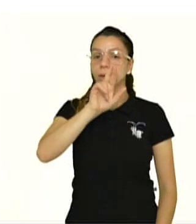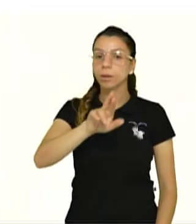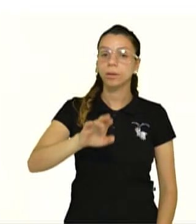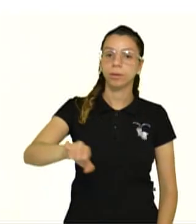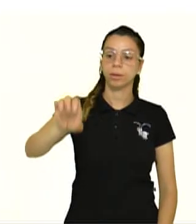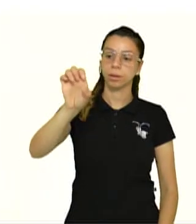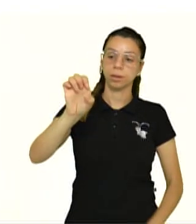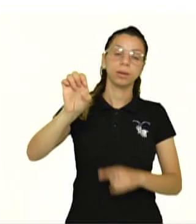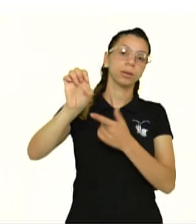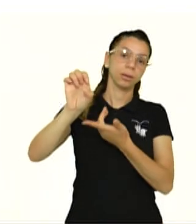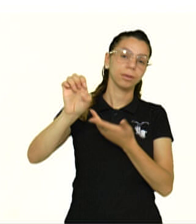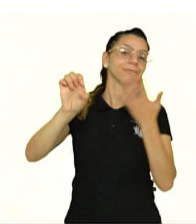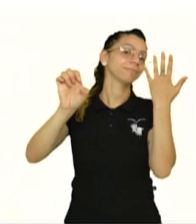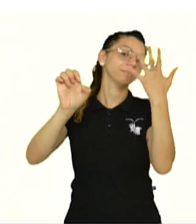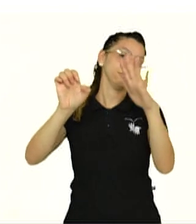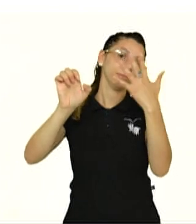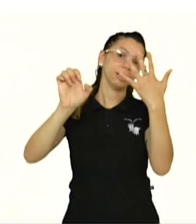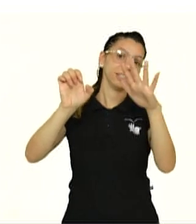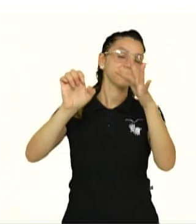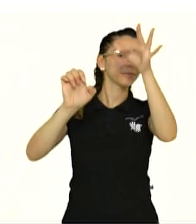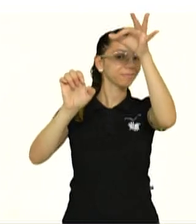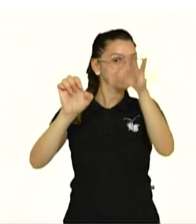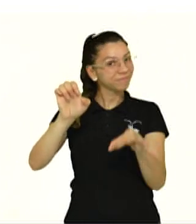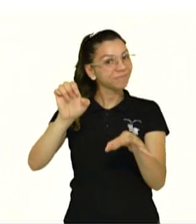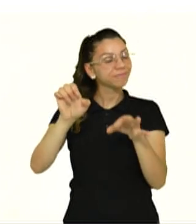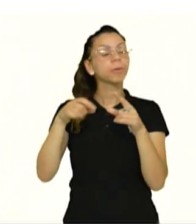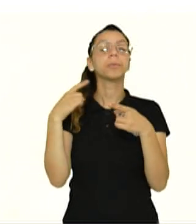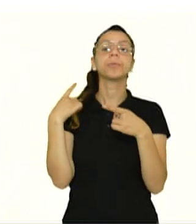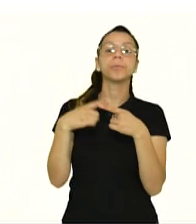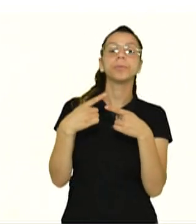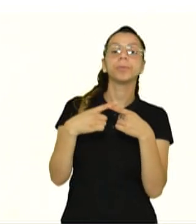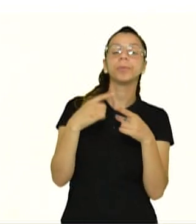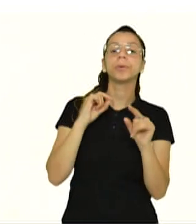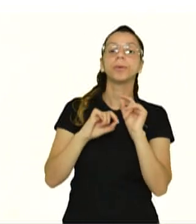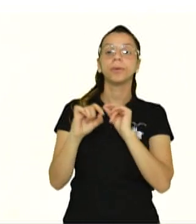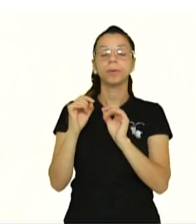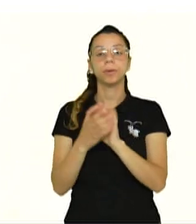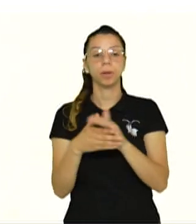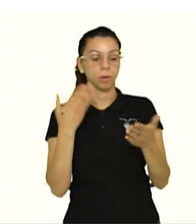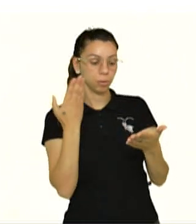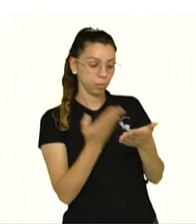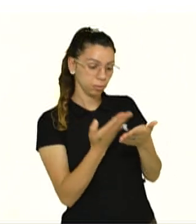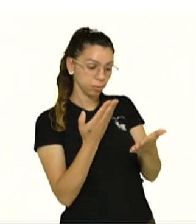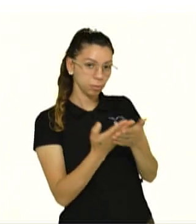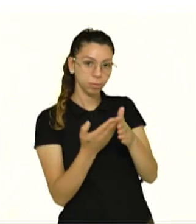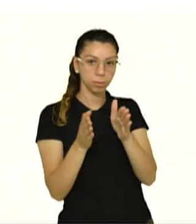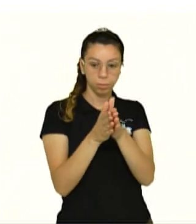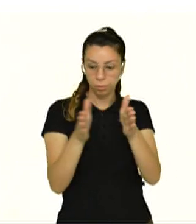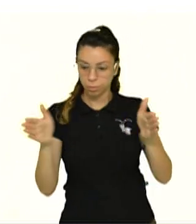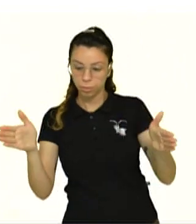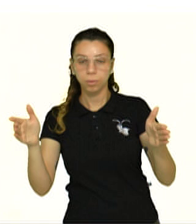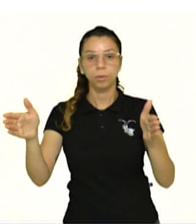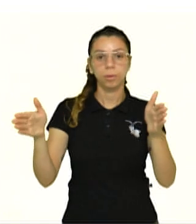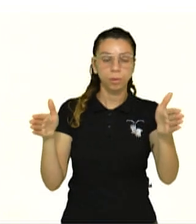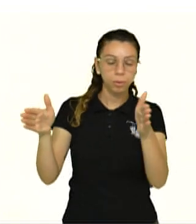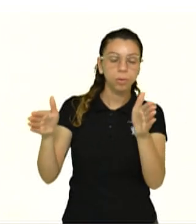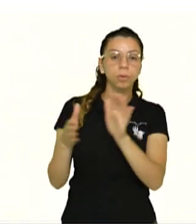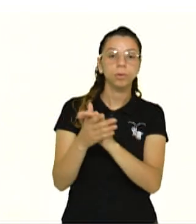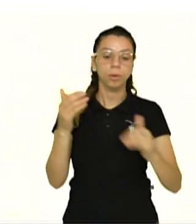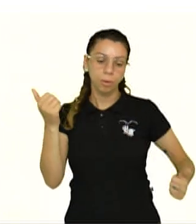alternativa E, meus parabéns, você acertou. Ela diz assim: os estudiosos do período buscaram apoio no